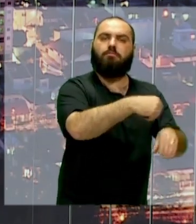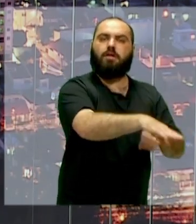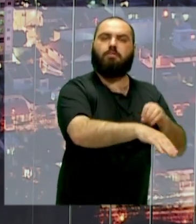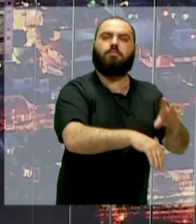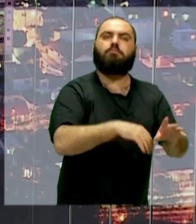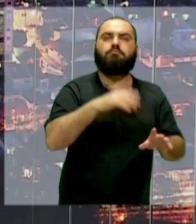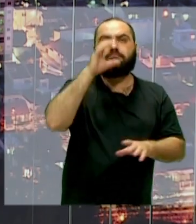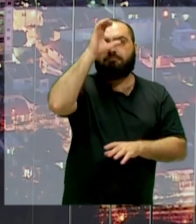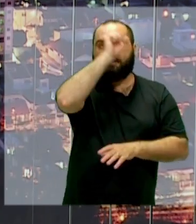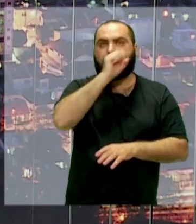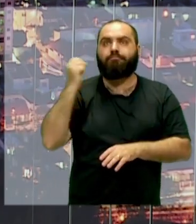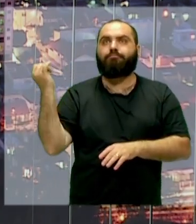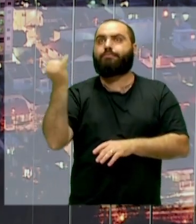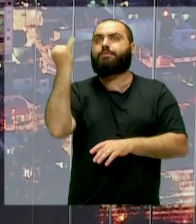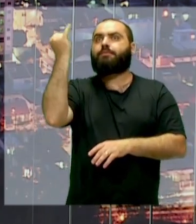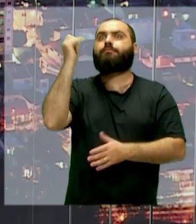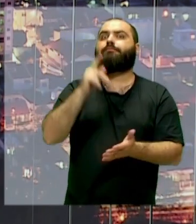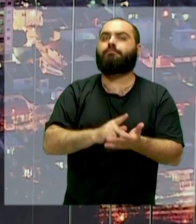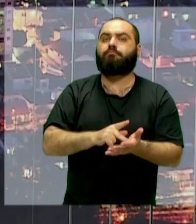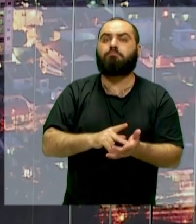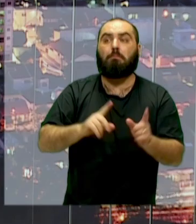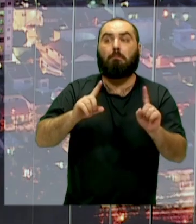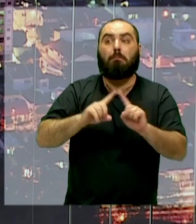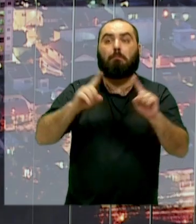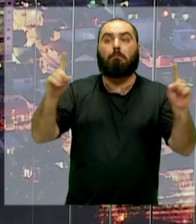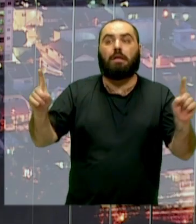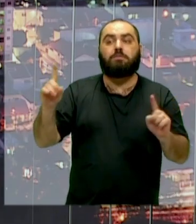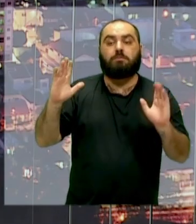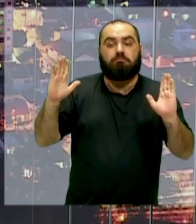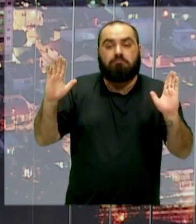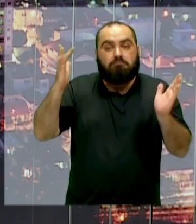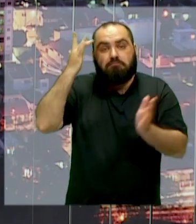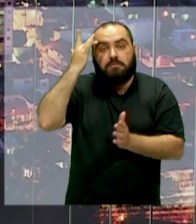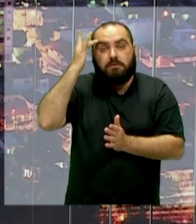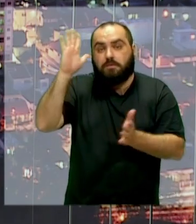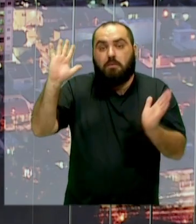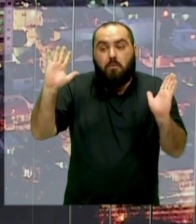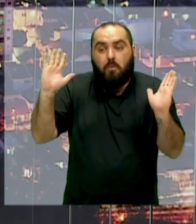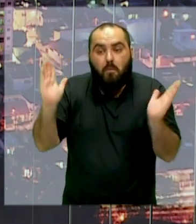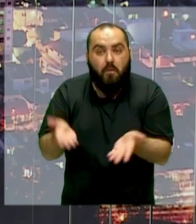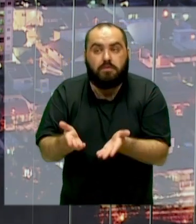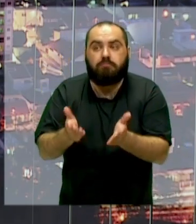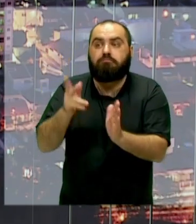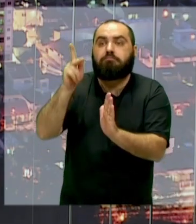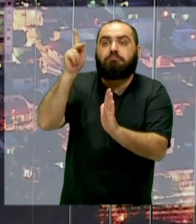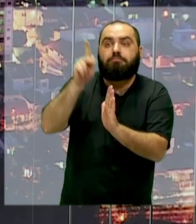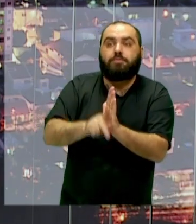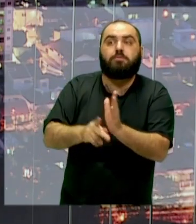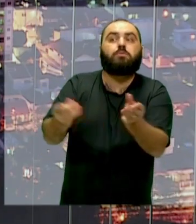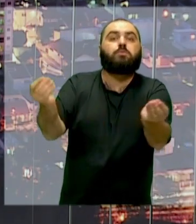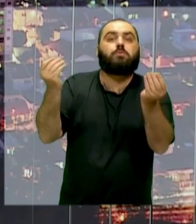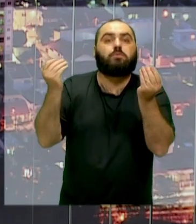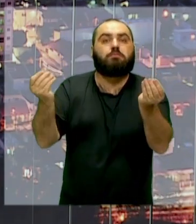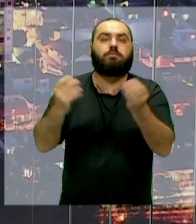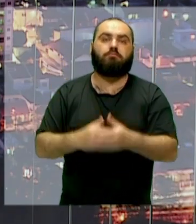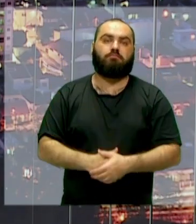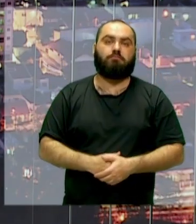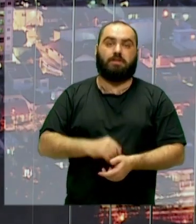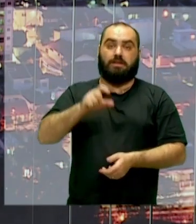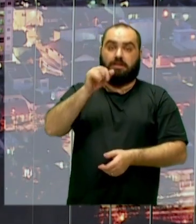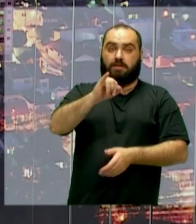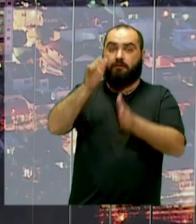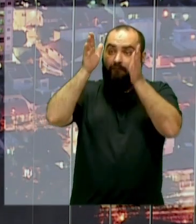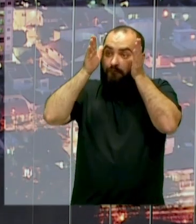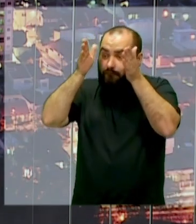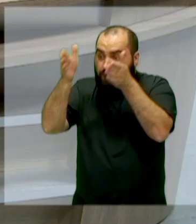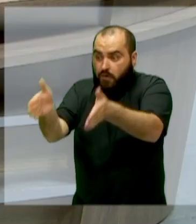importância só que eu eu realmente não sei te dizer hoje como é que tá esse projeto e se ficou restrito aquela escola ou